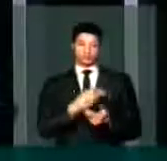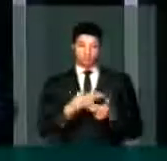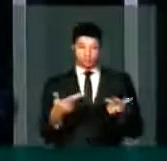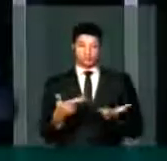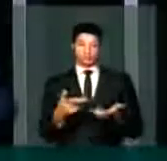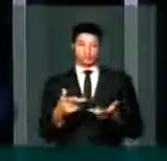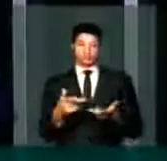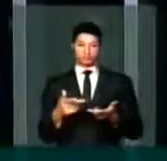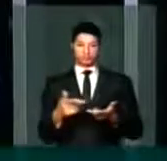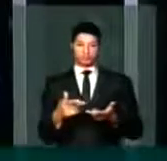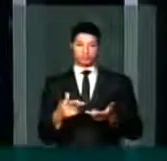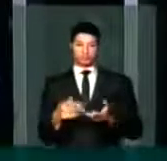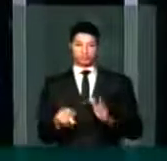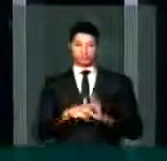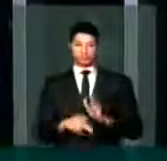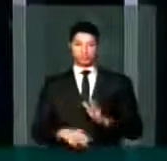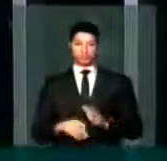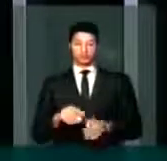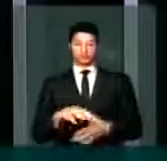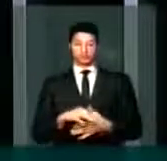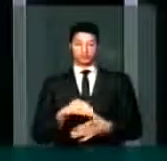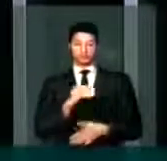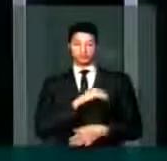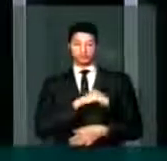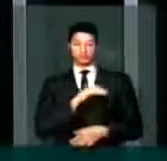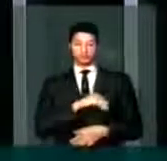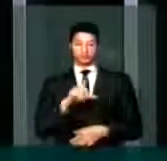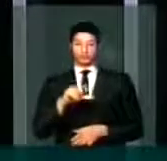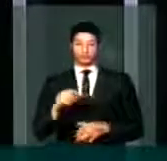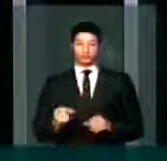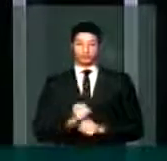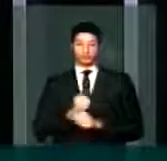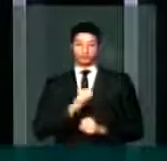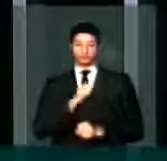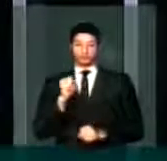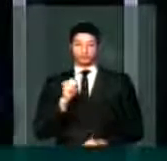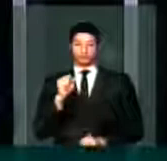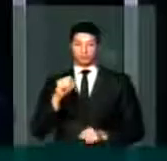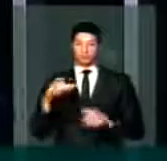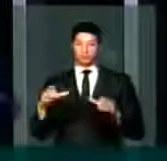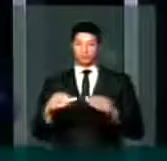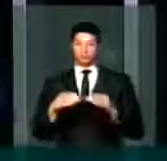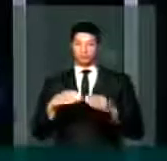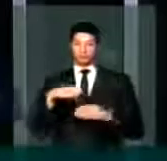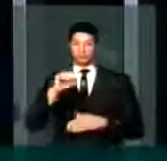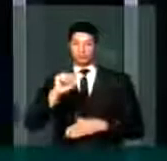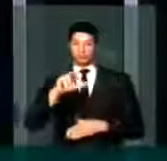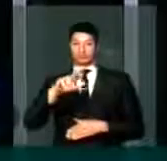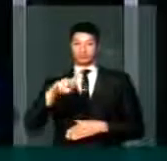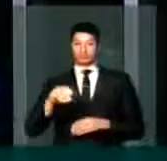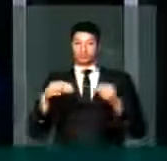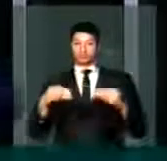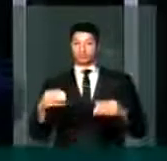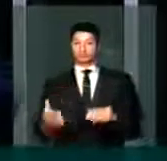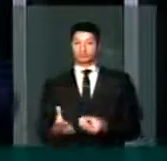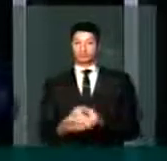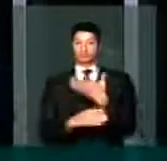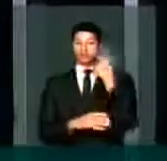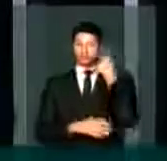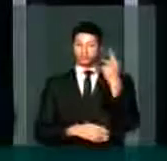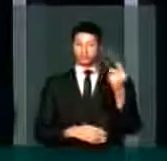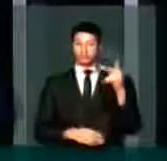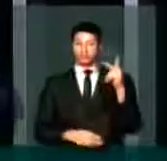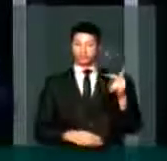vindo a atitude de cortar na própria carne. Diminuir a imensidão de cargos comissionados e de ministérios criados